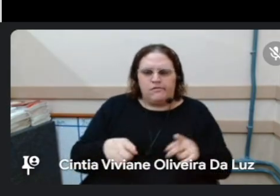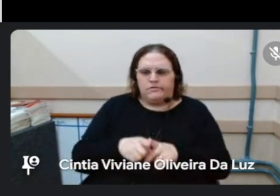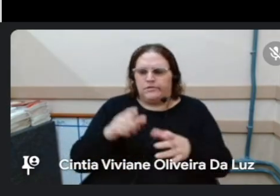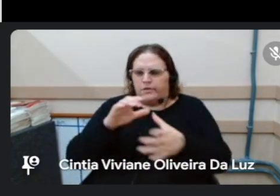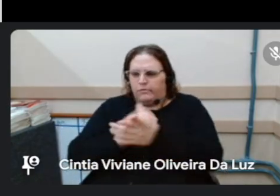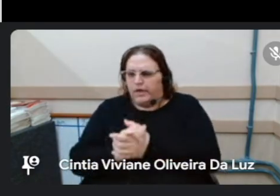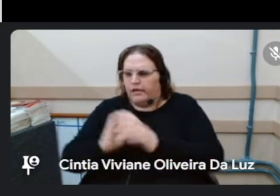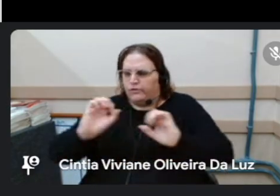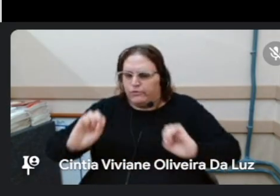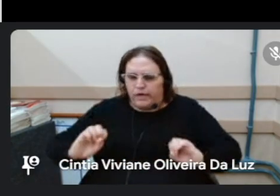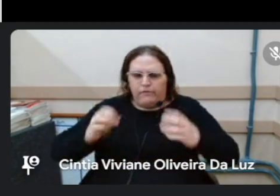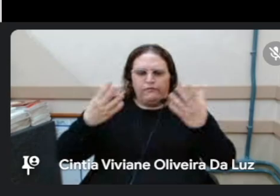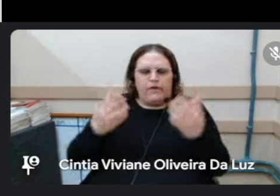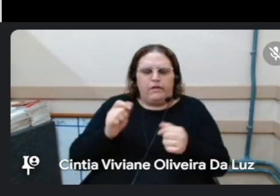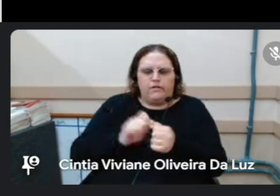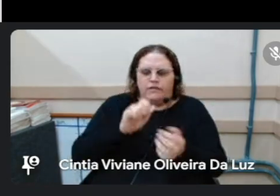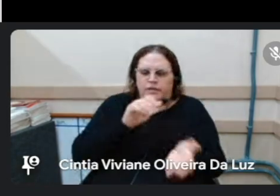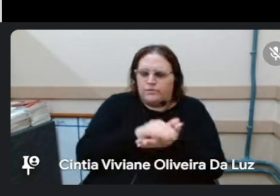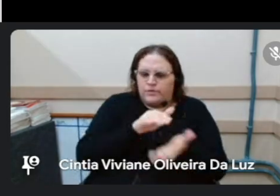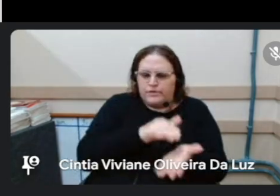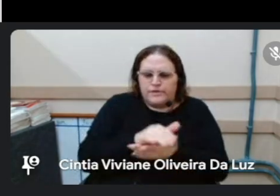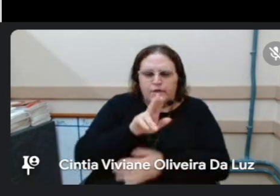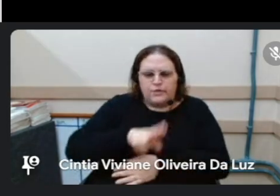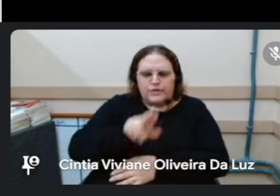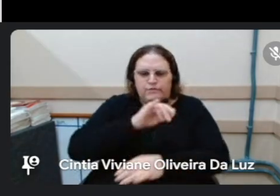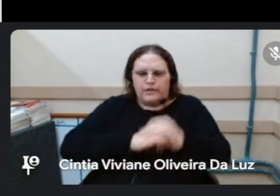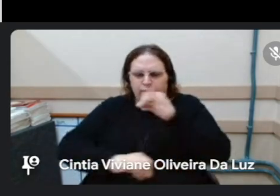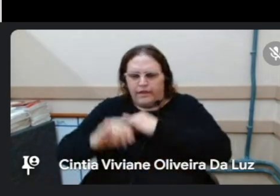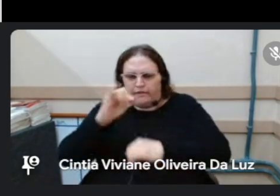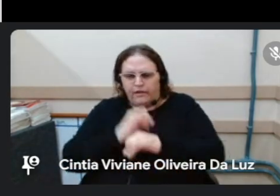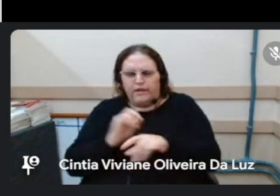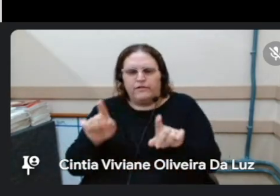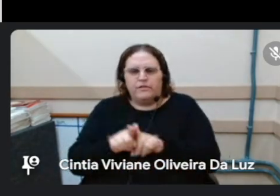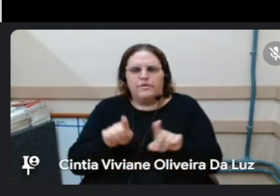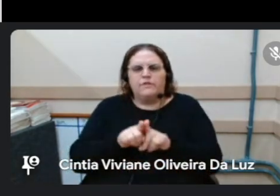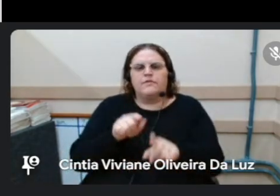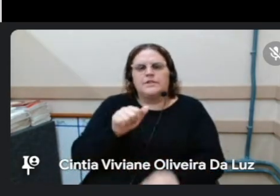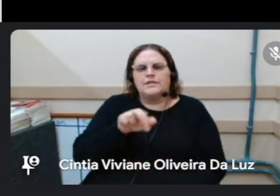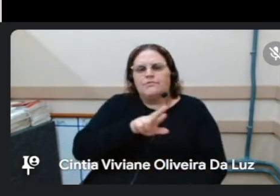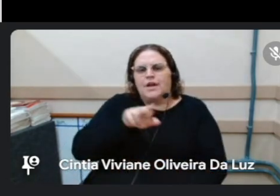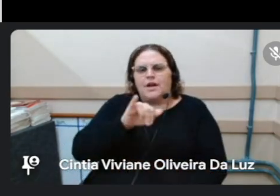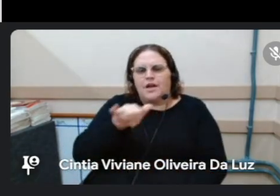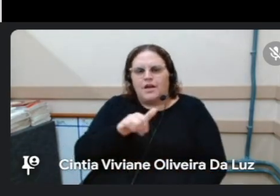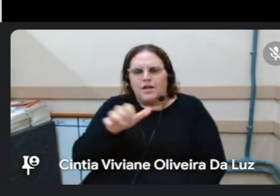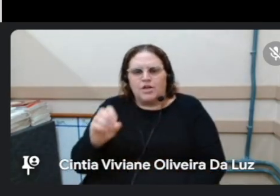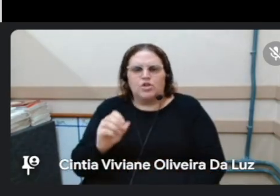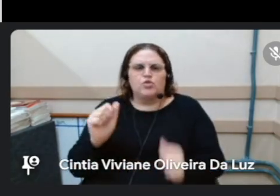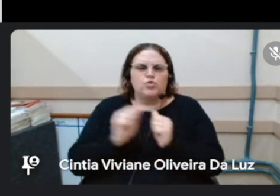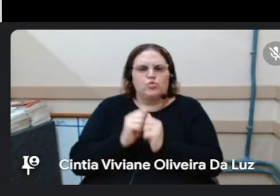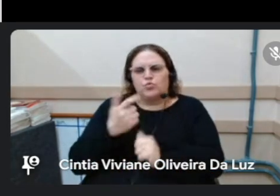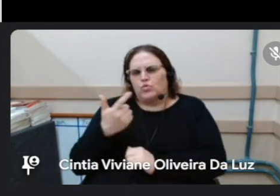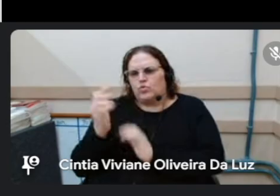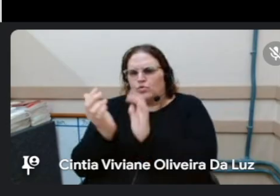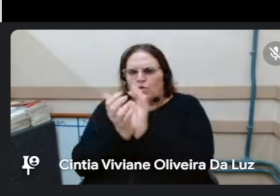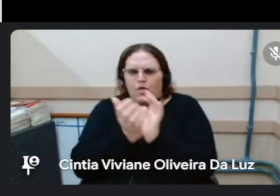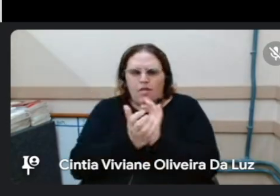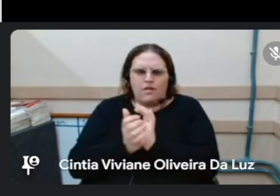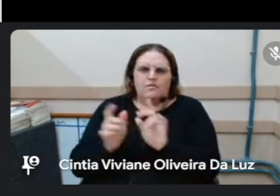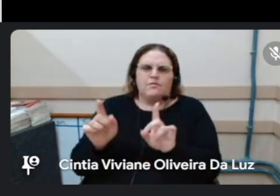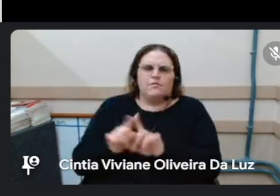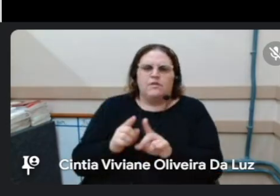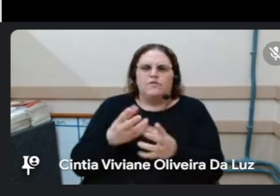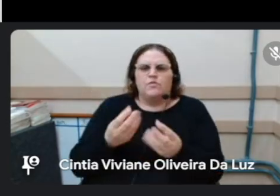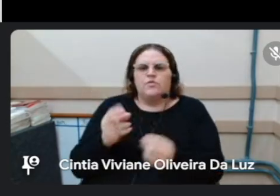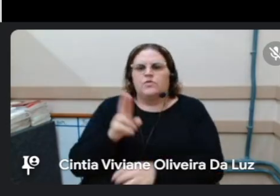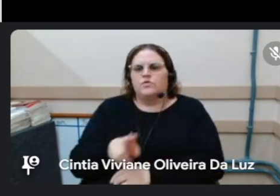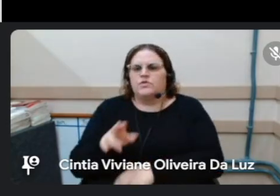faz Produções via internet também com os arranjos Frankstein e com os colabs né que foram muito usados durante a pandemia